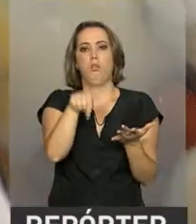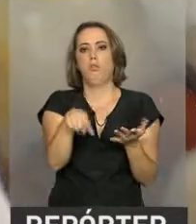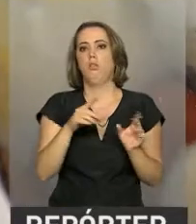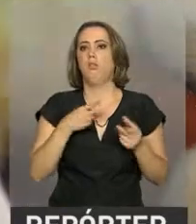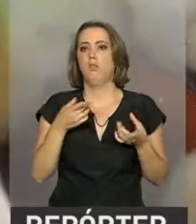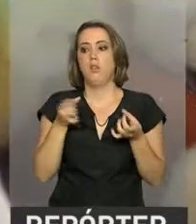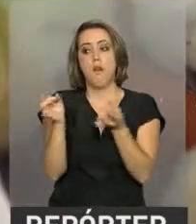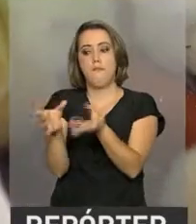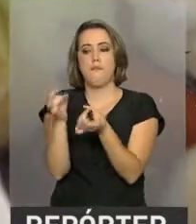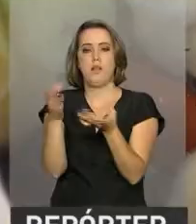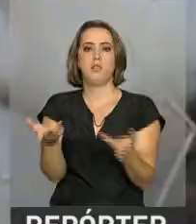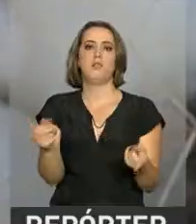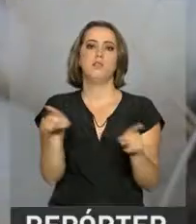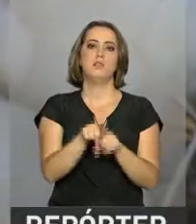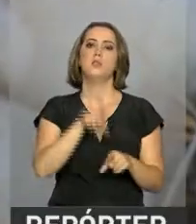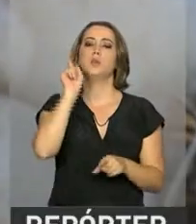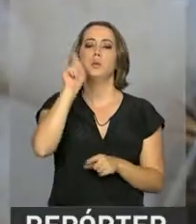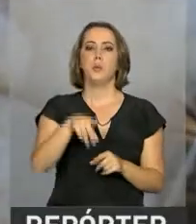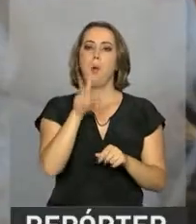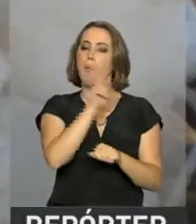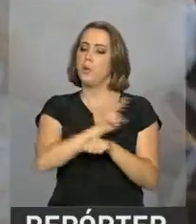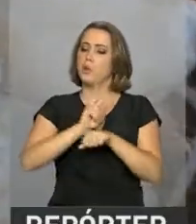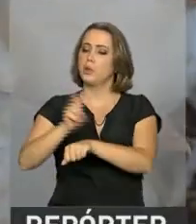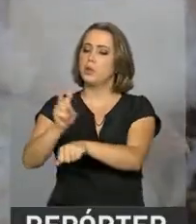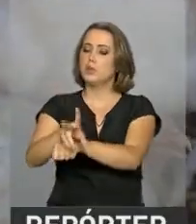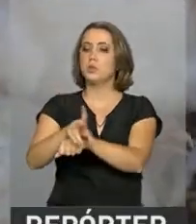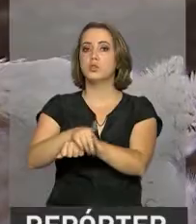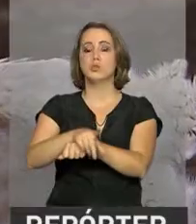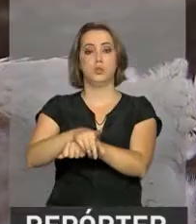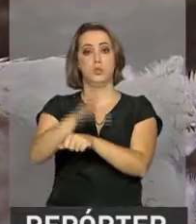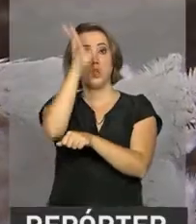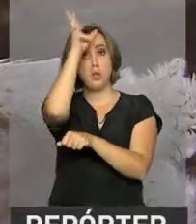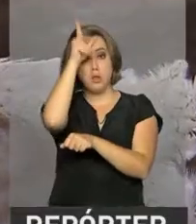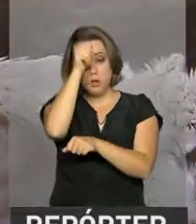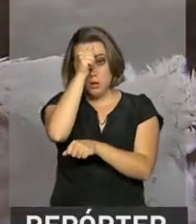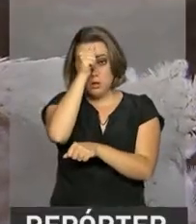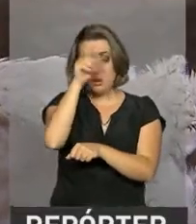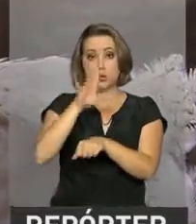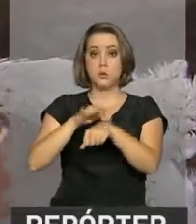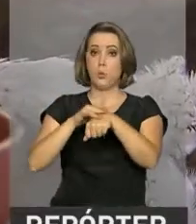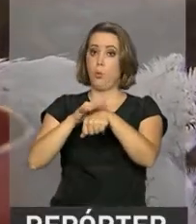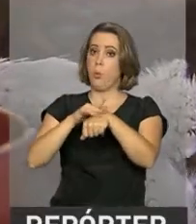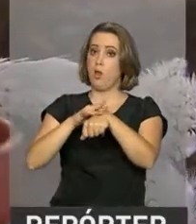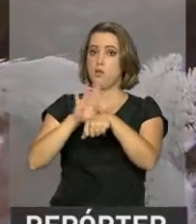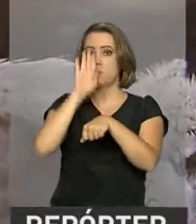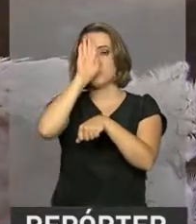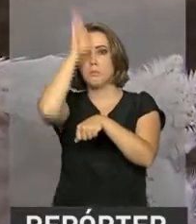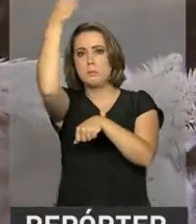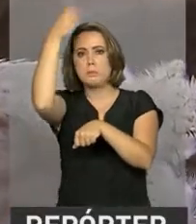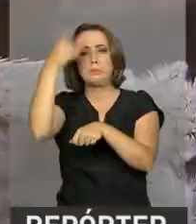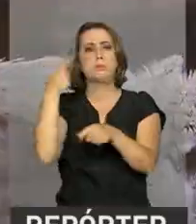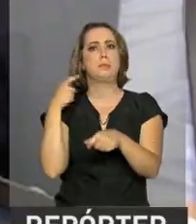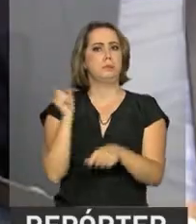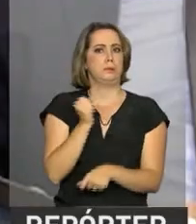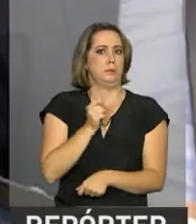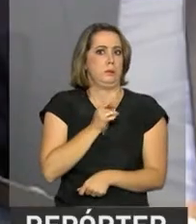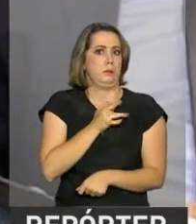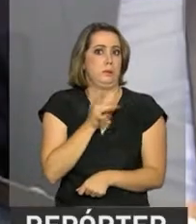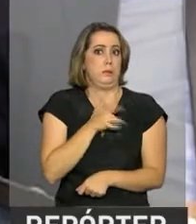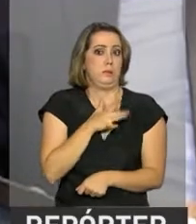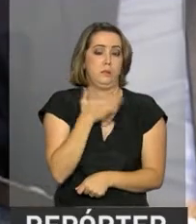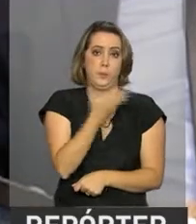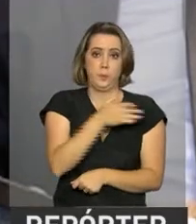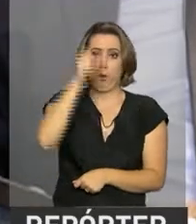uma medida indispensável para isso é proteger as aves de doenças, principalmente da mais temida delas, a gripe aviária. Tem um